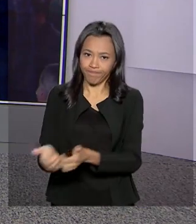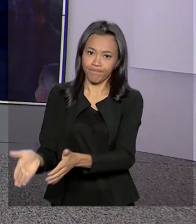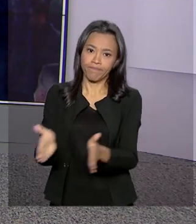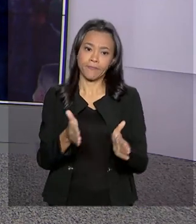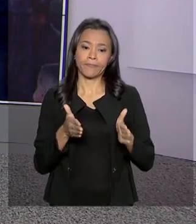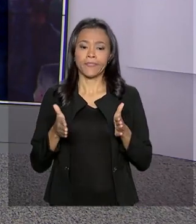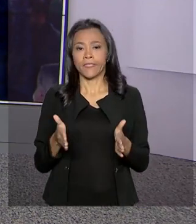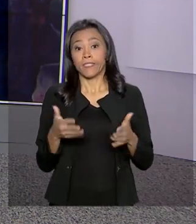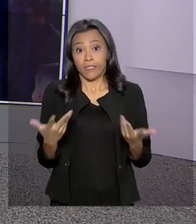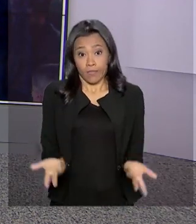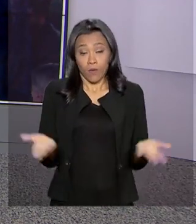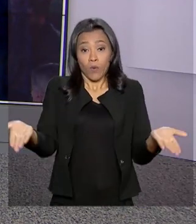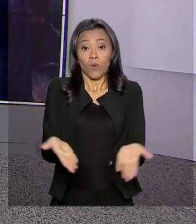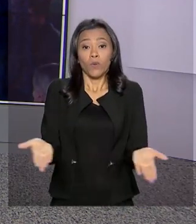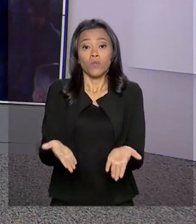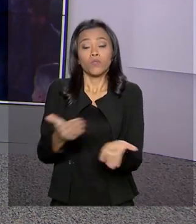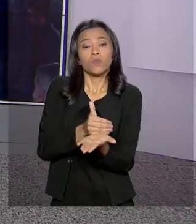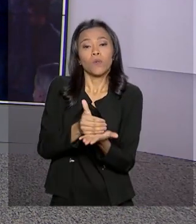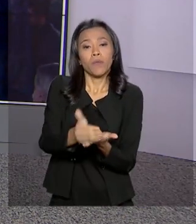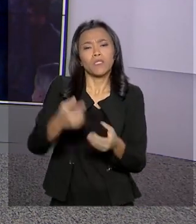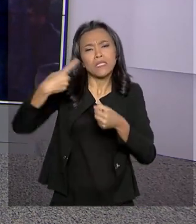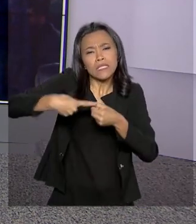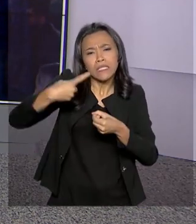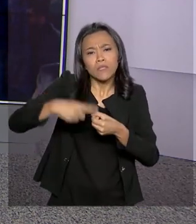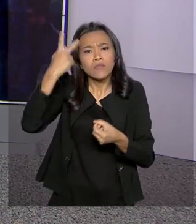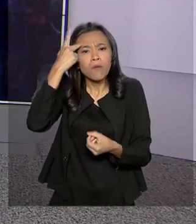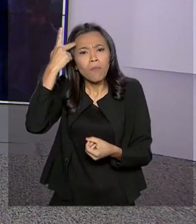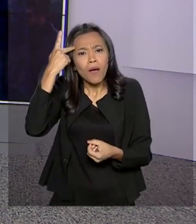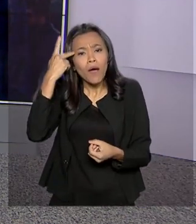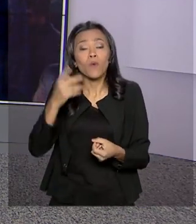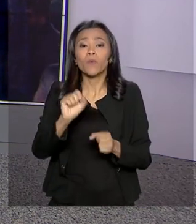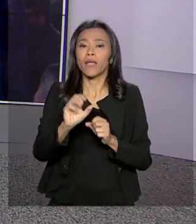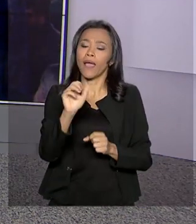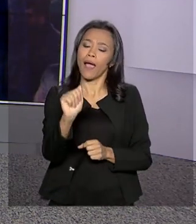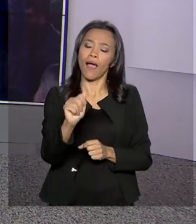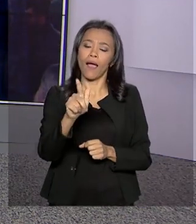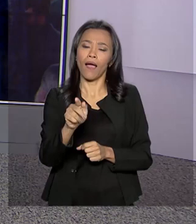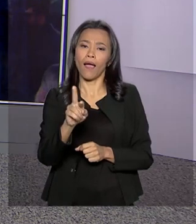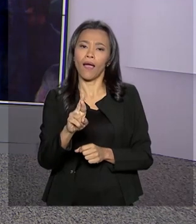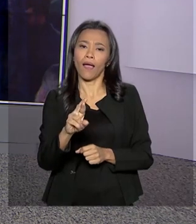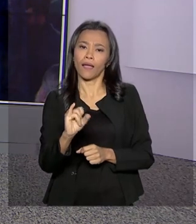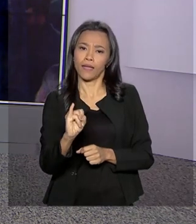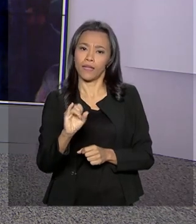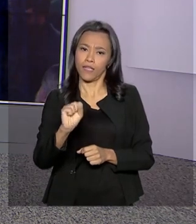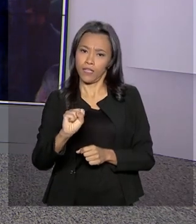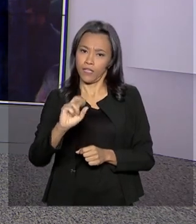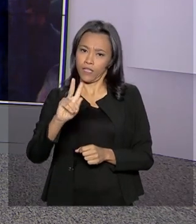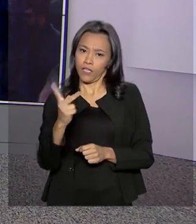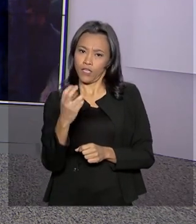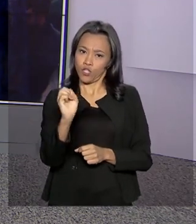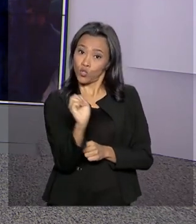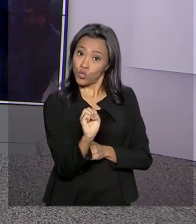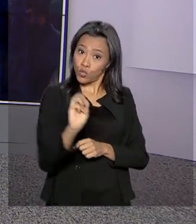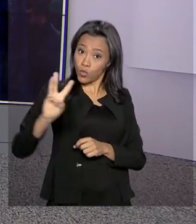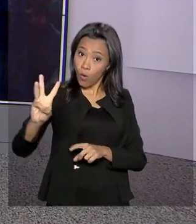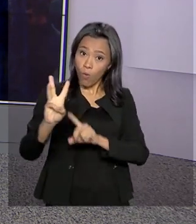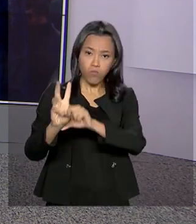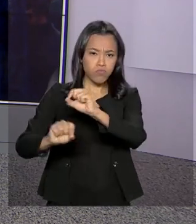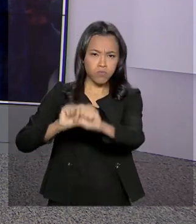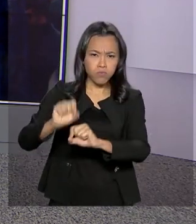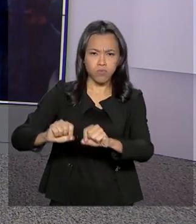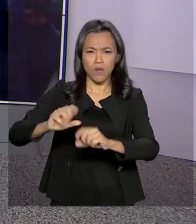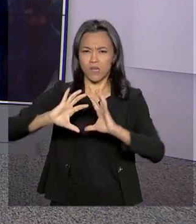bem começa hoje em ribeirão preto interior de são paulo a agrishow maior feira de tecnologia agrícola do brasil presidente jair bolsonaro